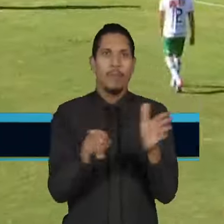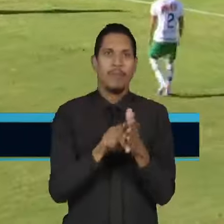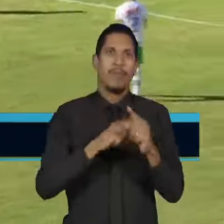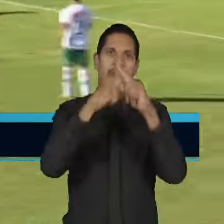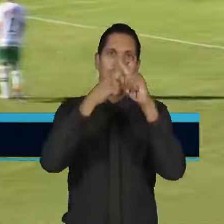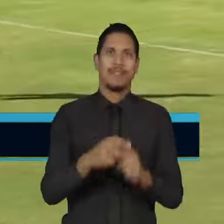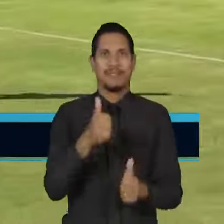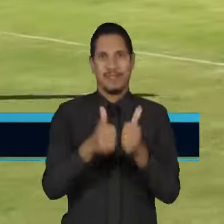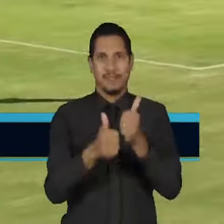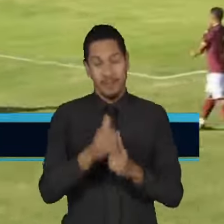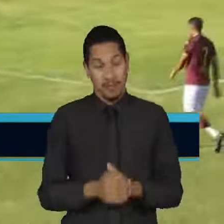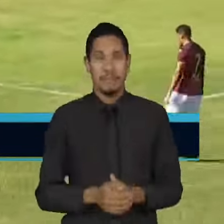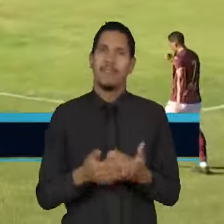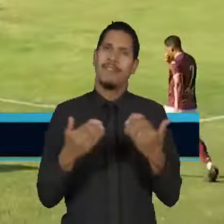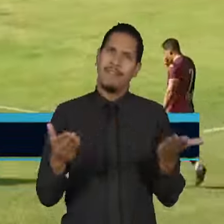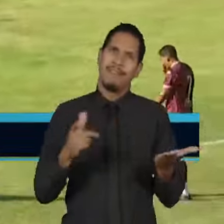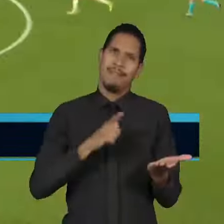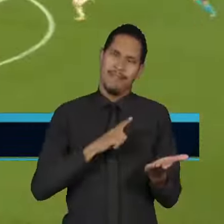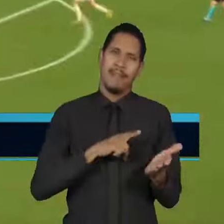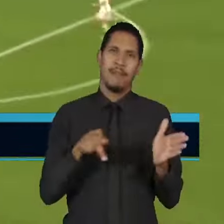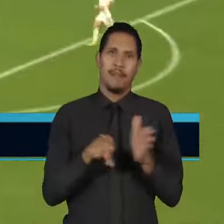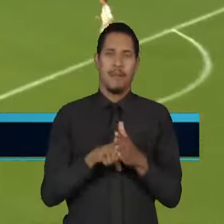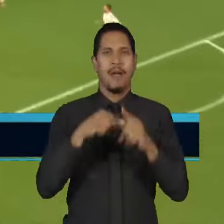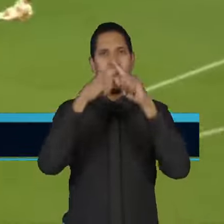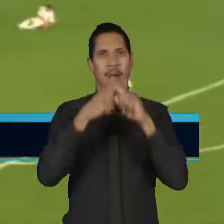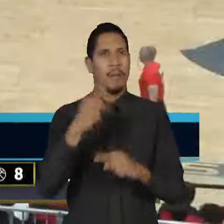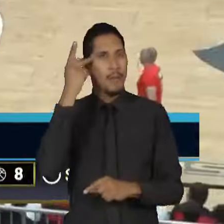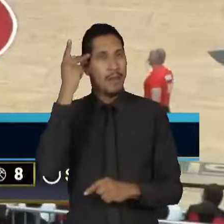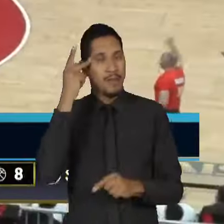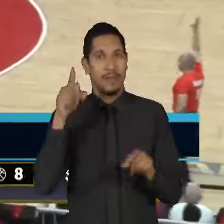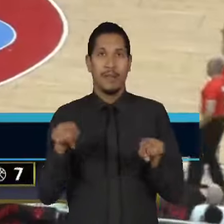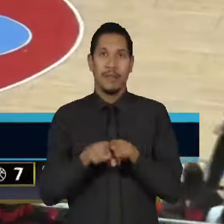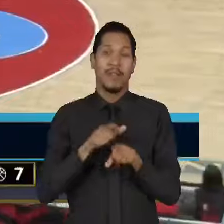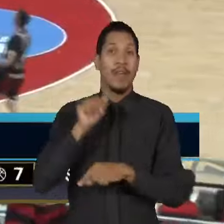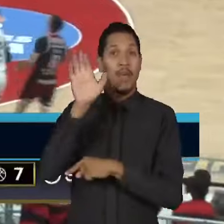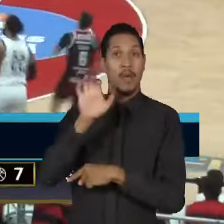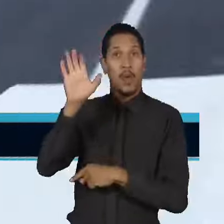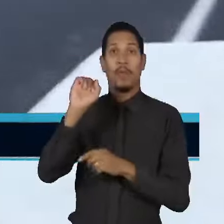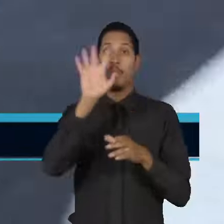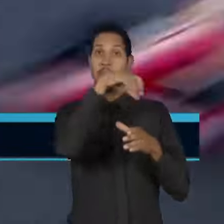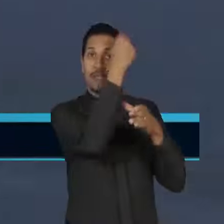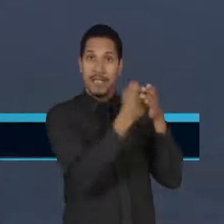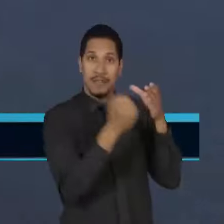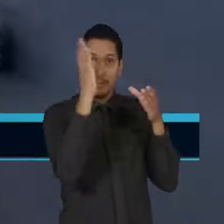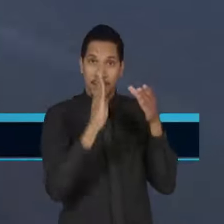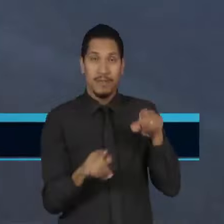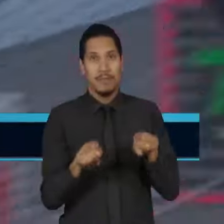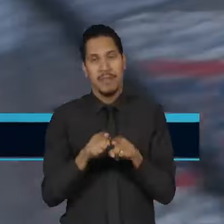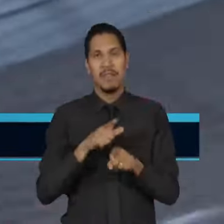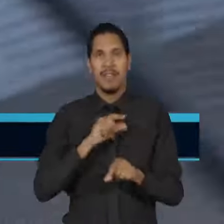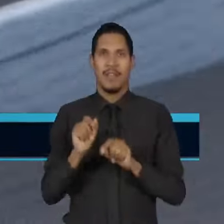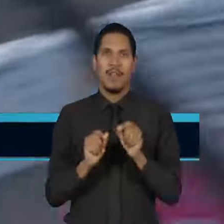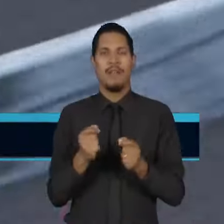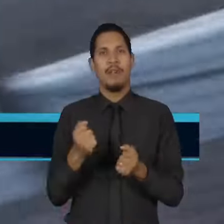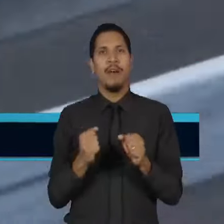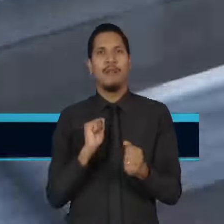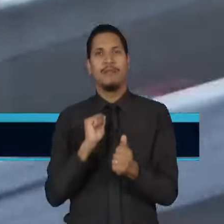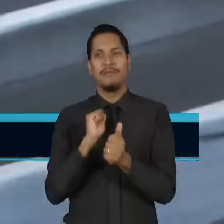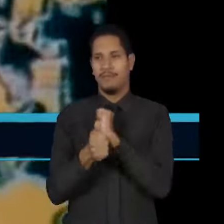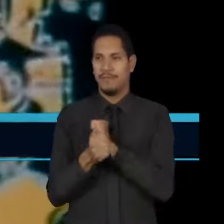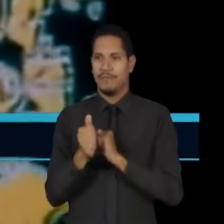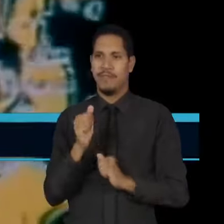Tudo isso sem contar a Copa Paulista, a Liga Europa, o Novo Basquete Brasil e a emocionante Fórmula